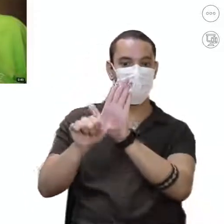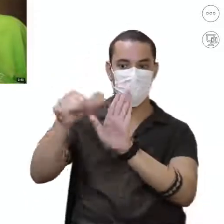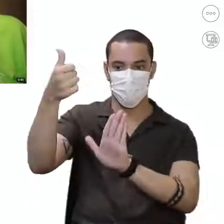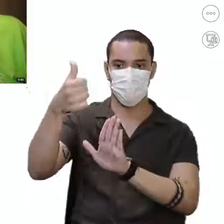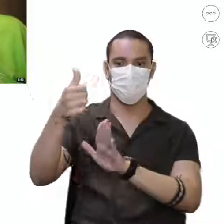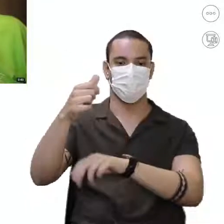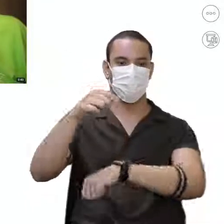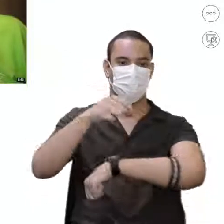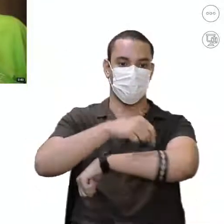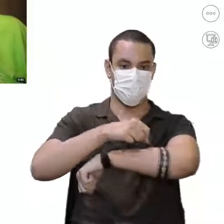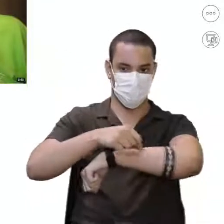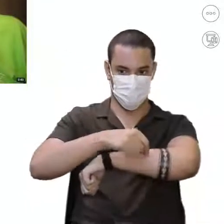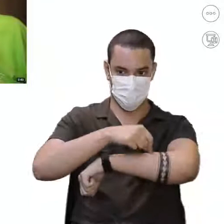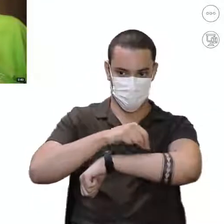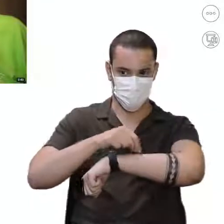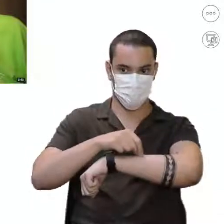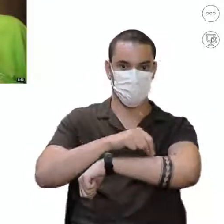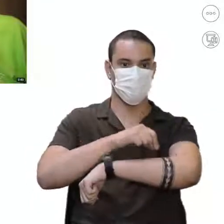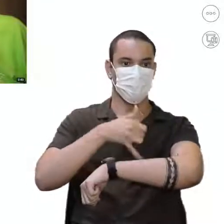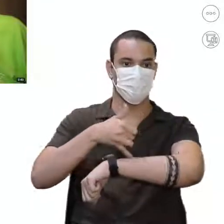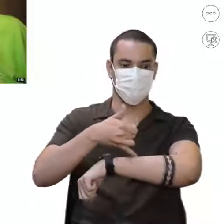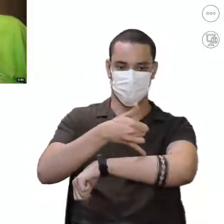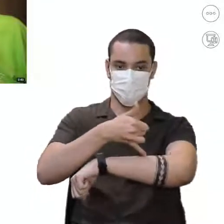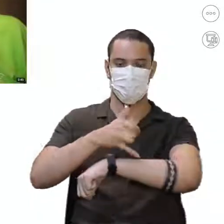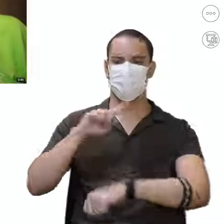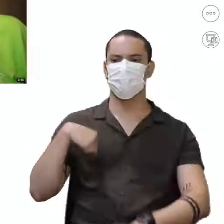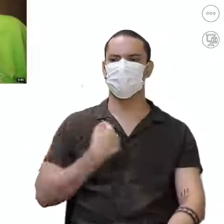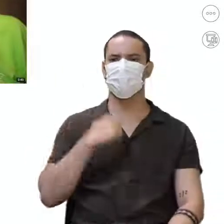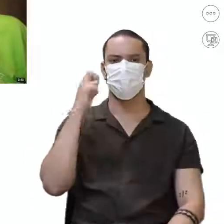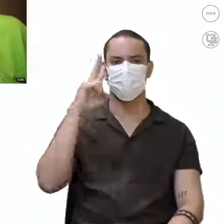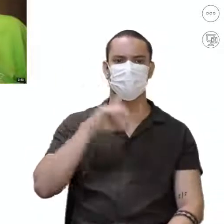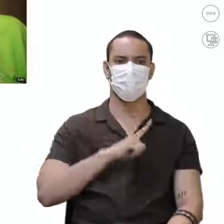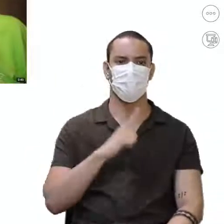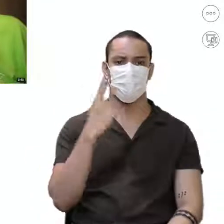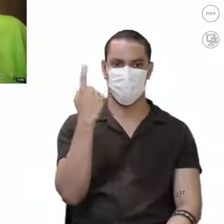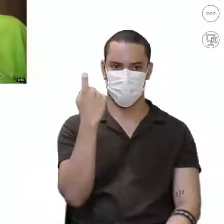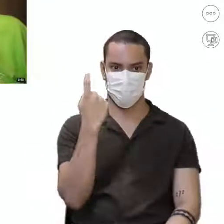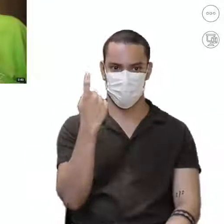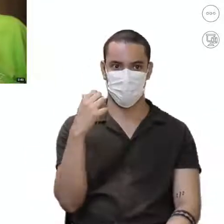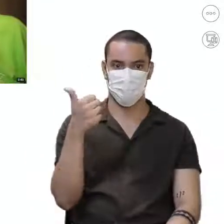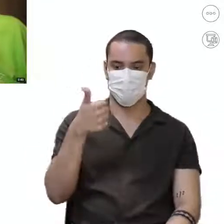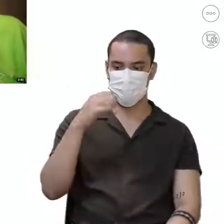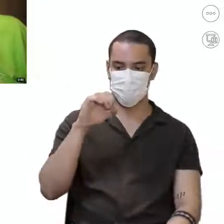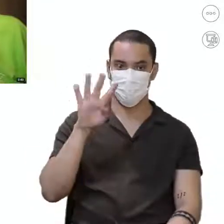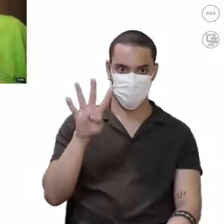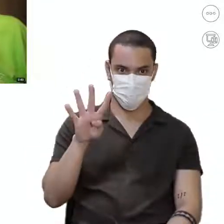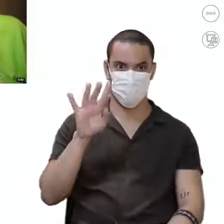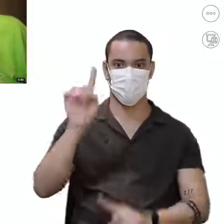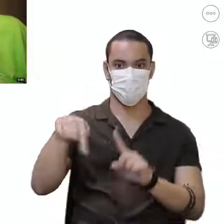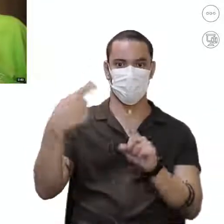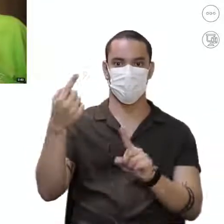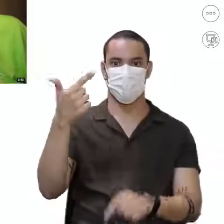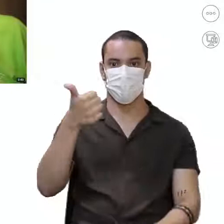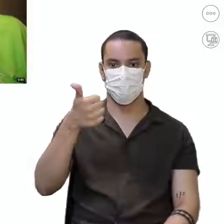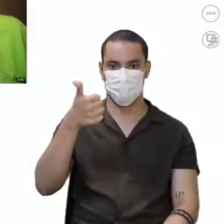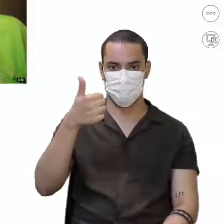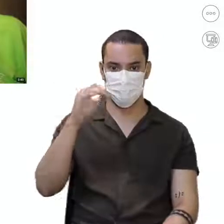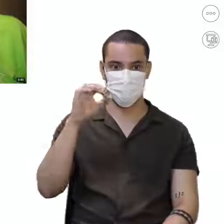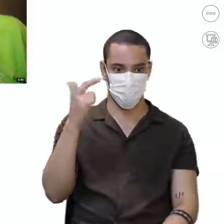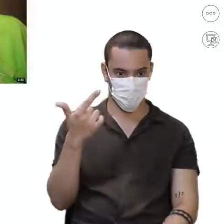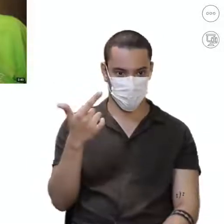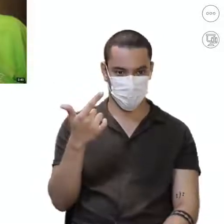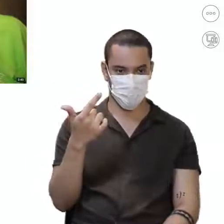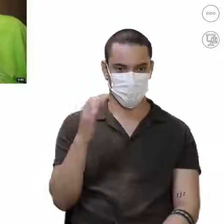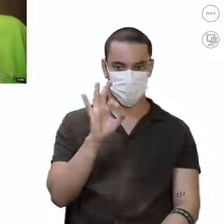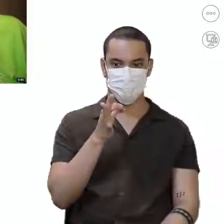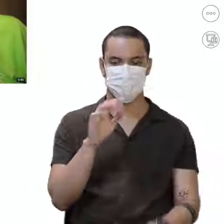gente viu que temos duas idades aqui. A primeira é a 104 e a segunda é 102,